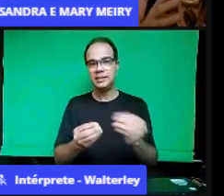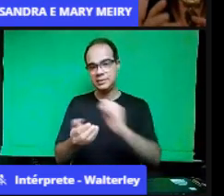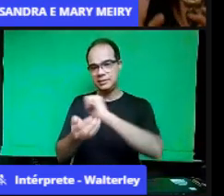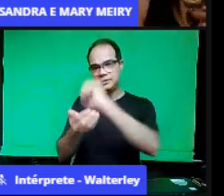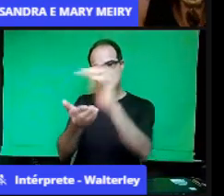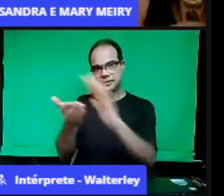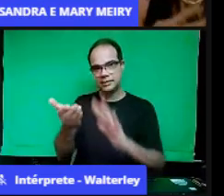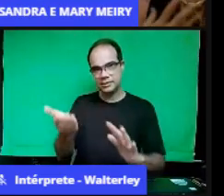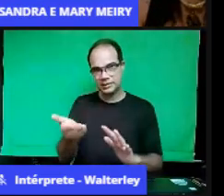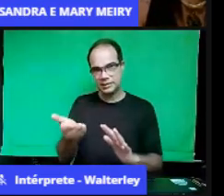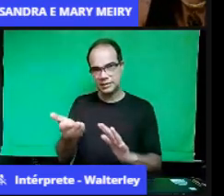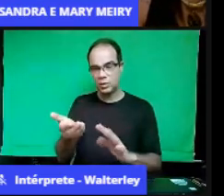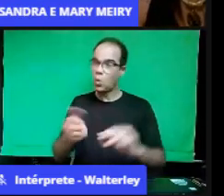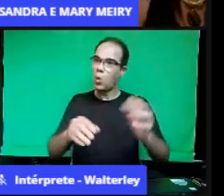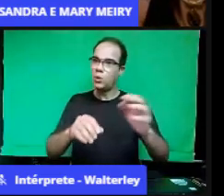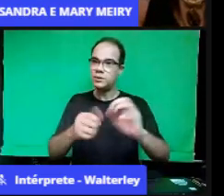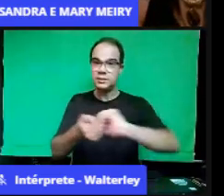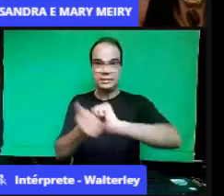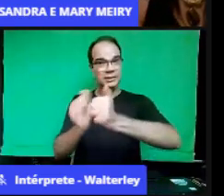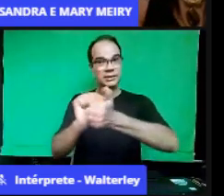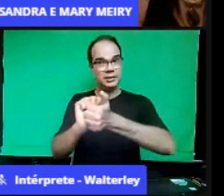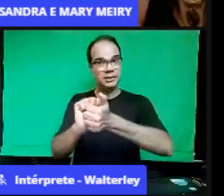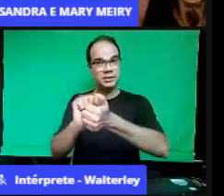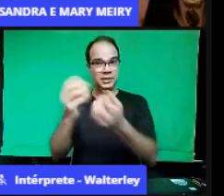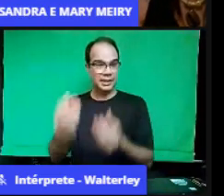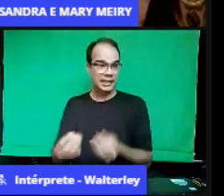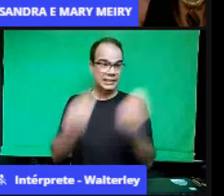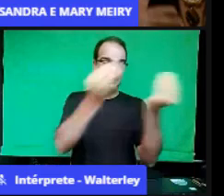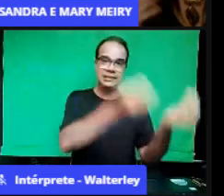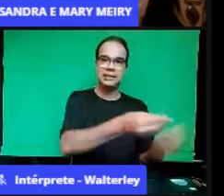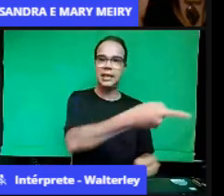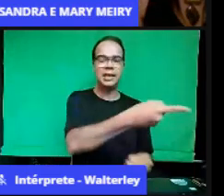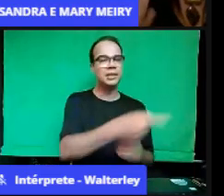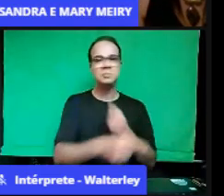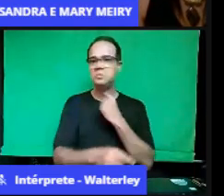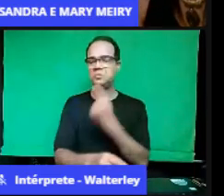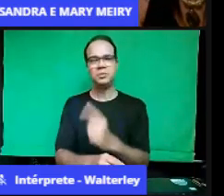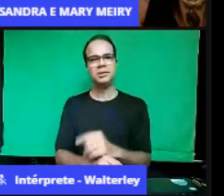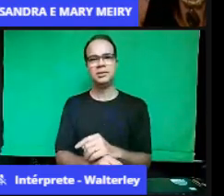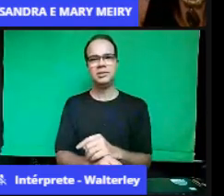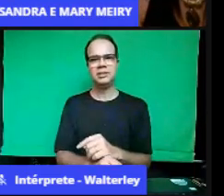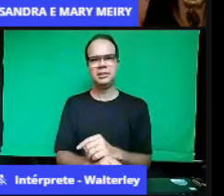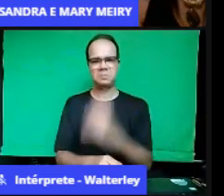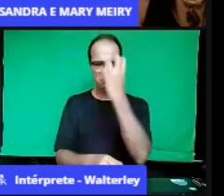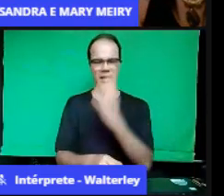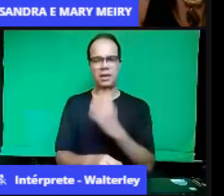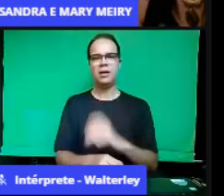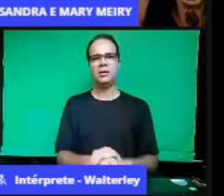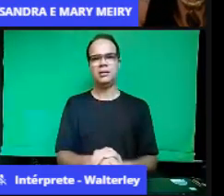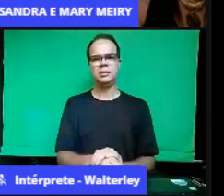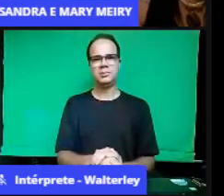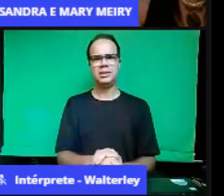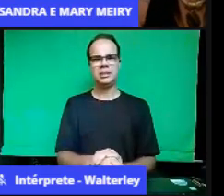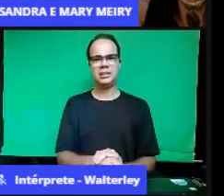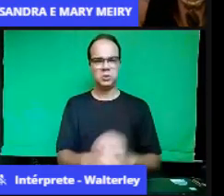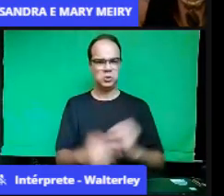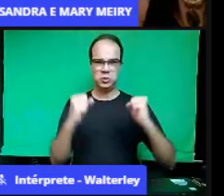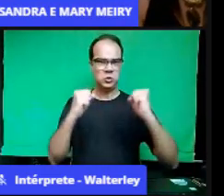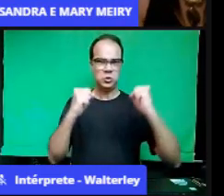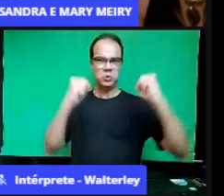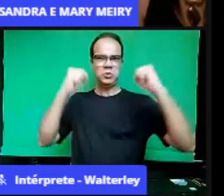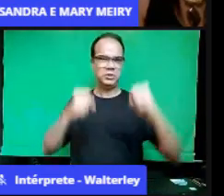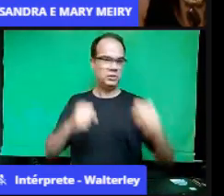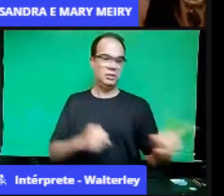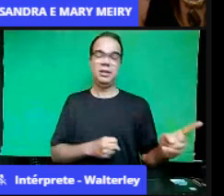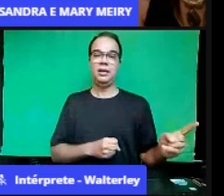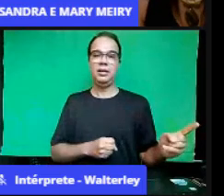causaram descontrole emocional nessa criança, situações que causaram alterações